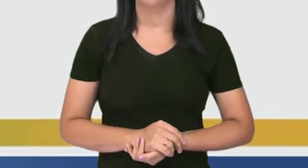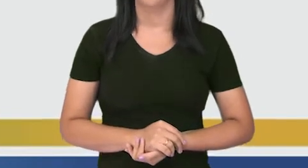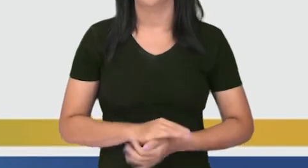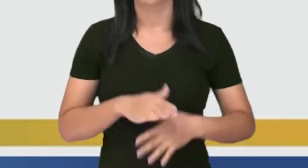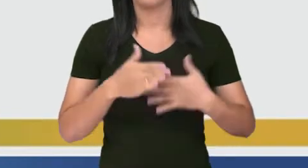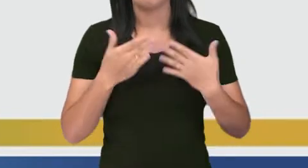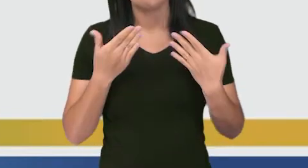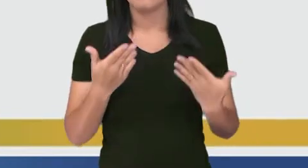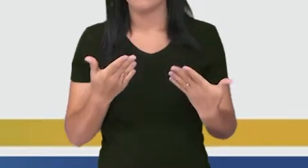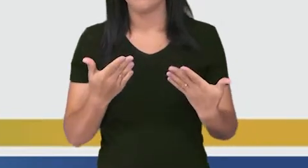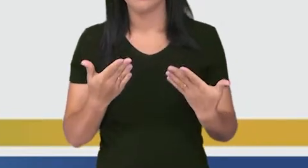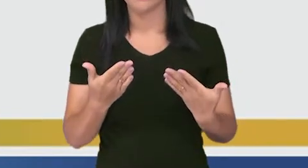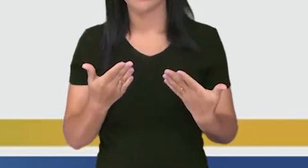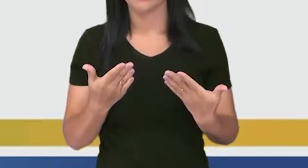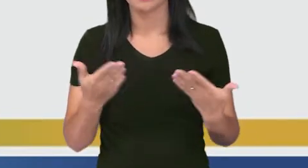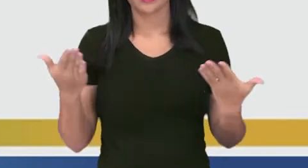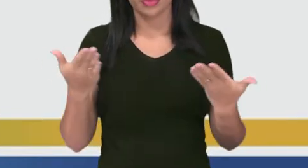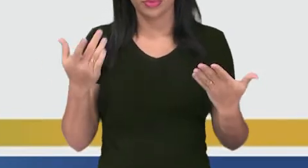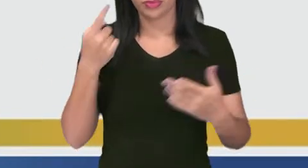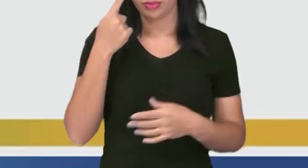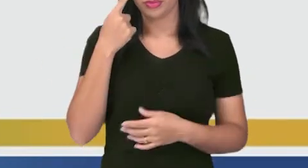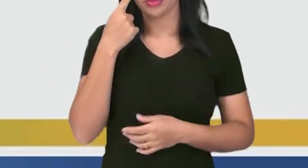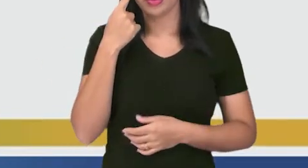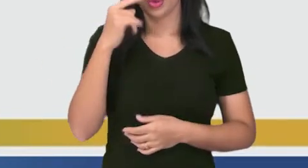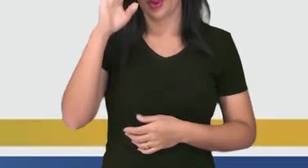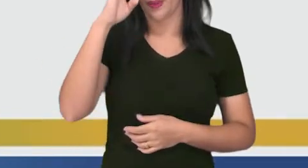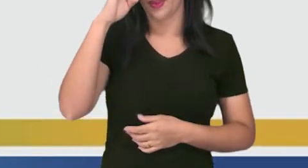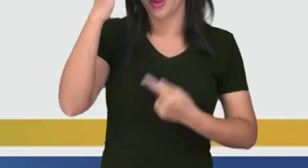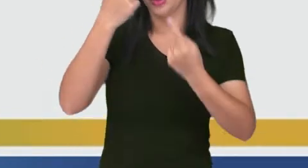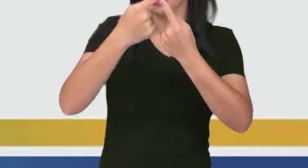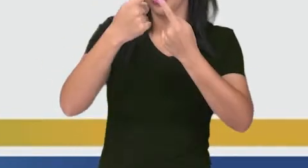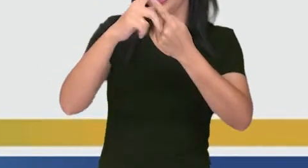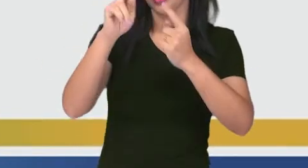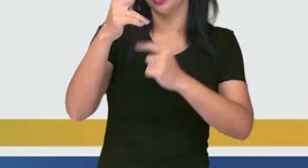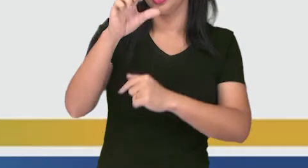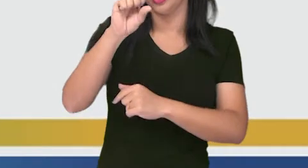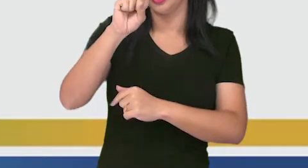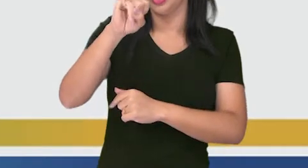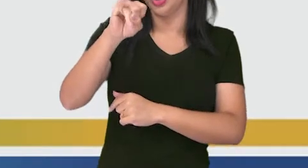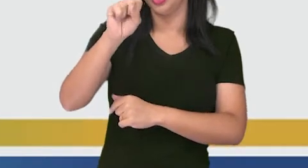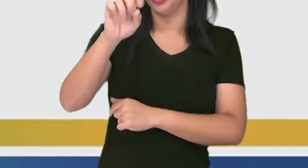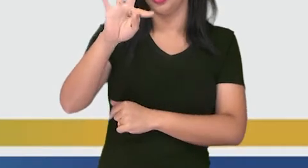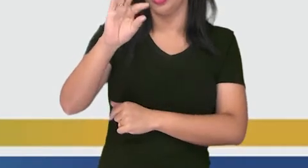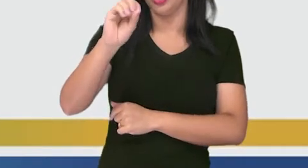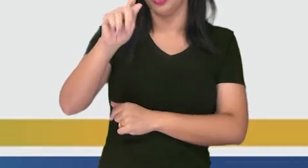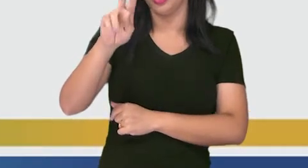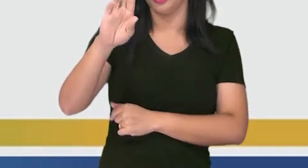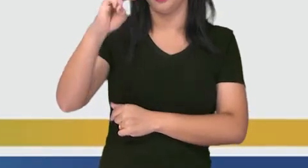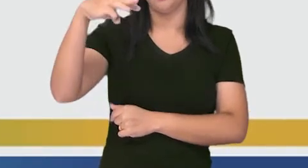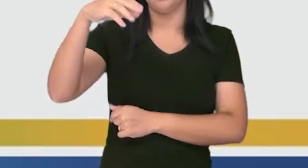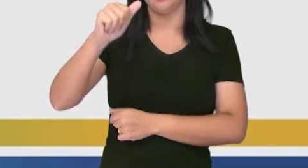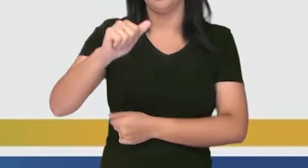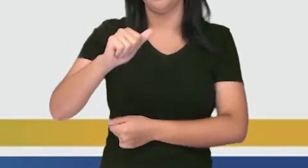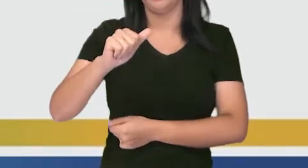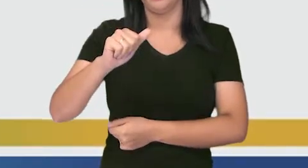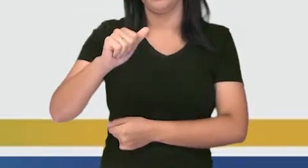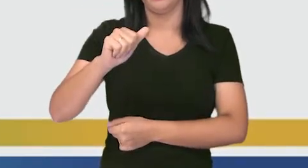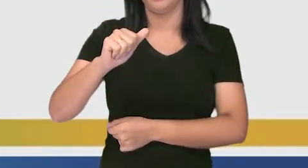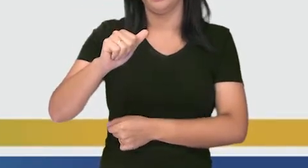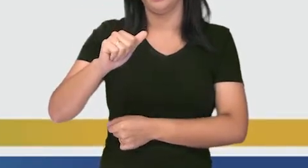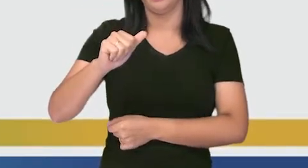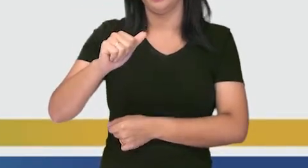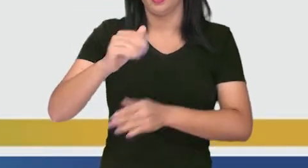bom Então nesse caso aí a gente vai ver agora os principais tipos de histogramas e as